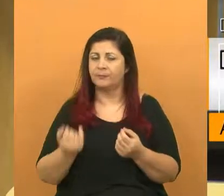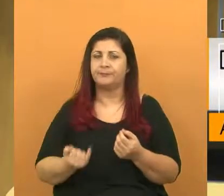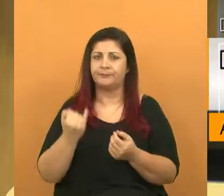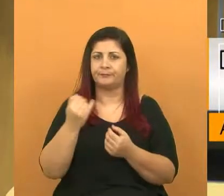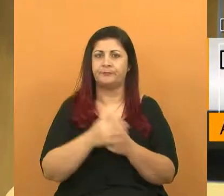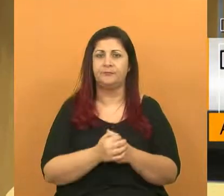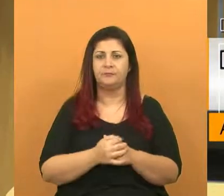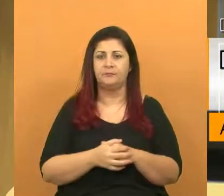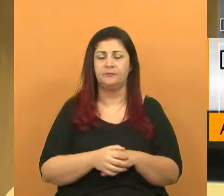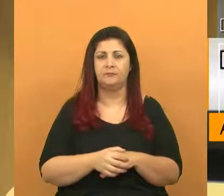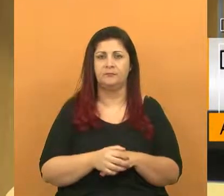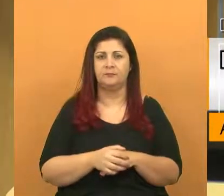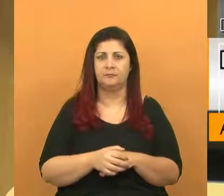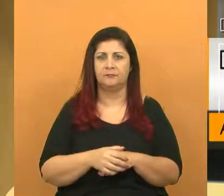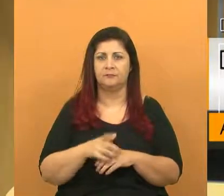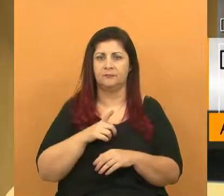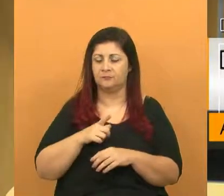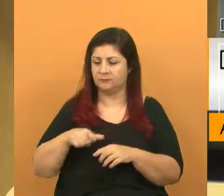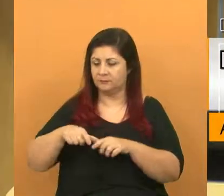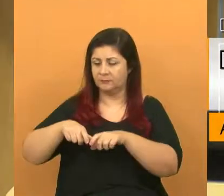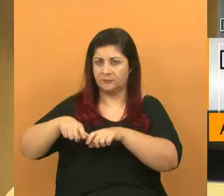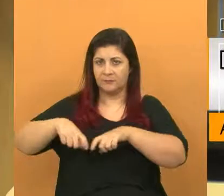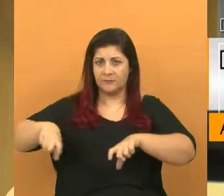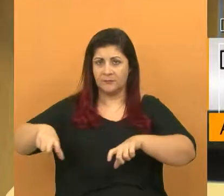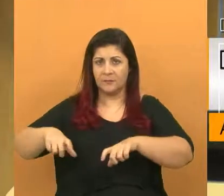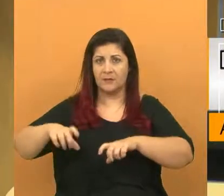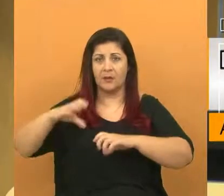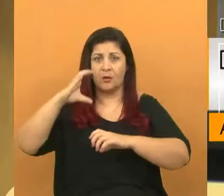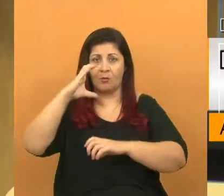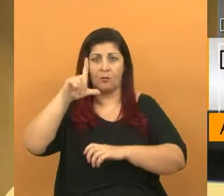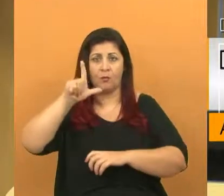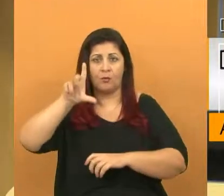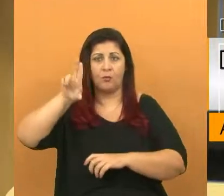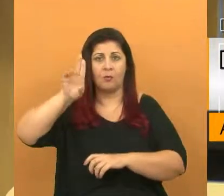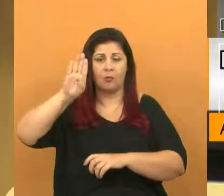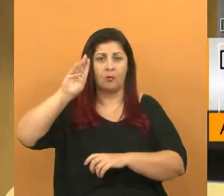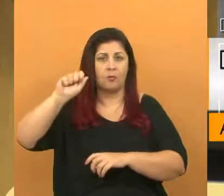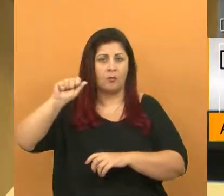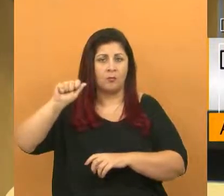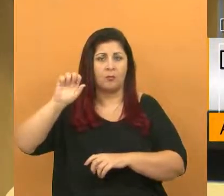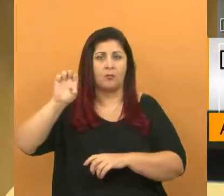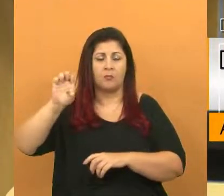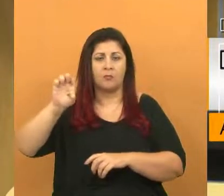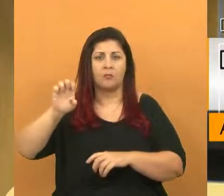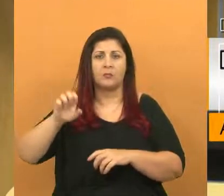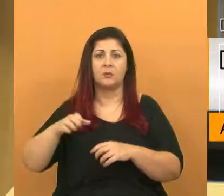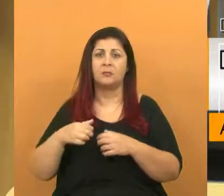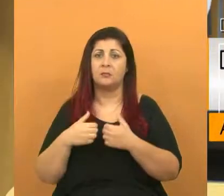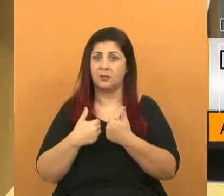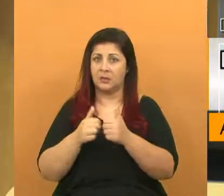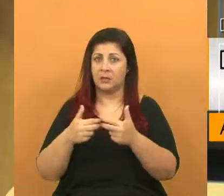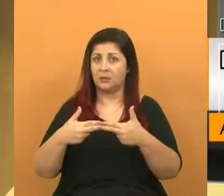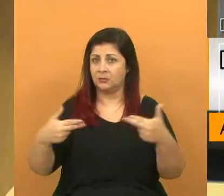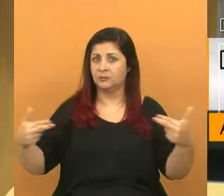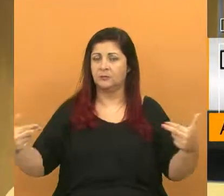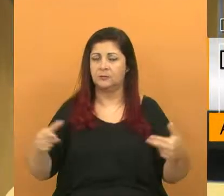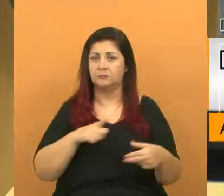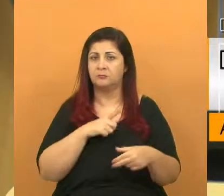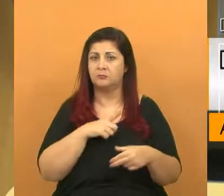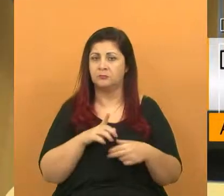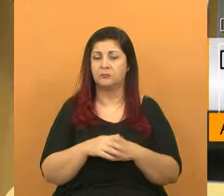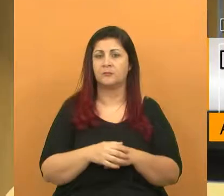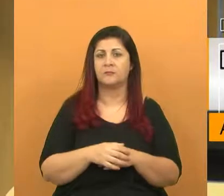abriga o departamento esportivo do clube naval ilha caiçaras na margem sul que abriga o clube dos caiçaras onde se